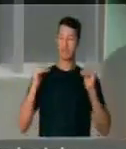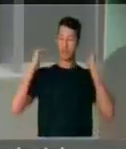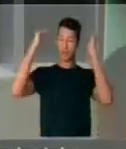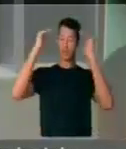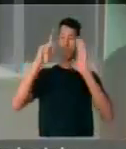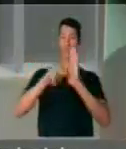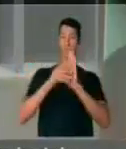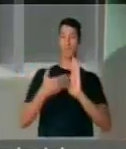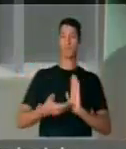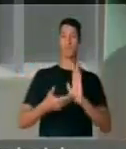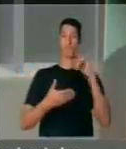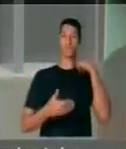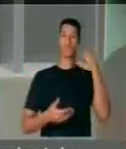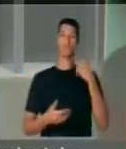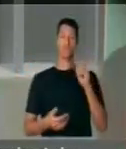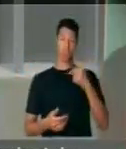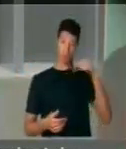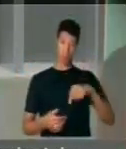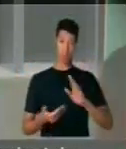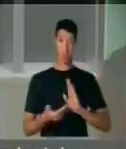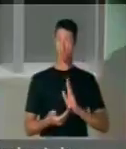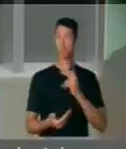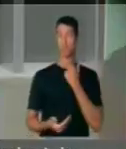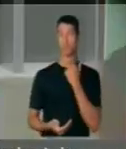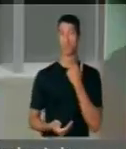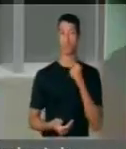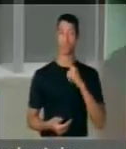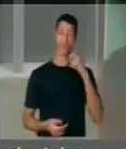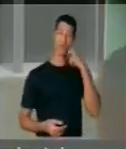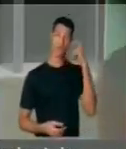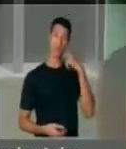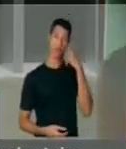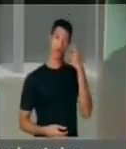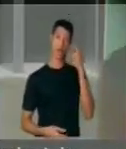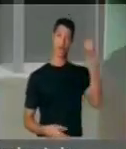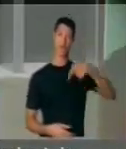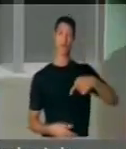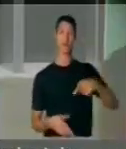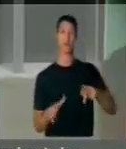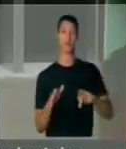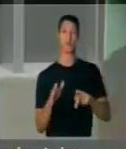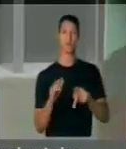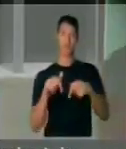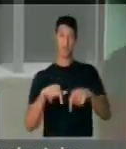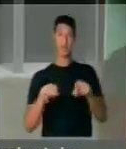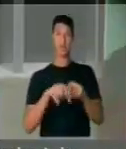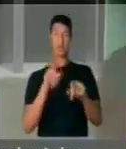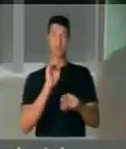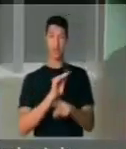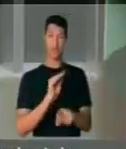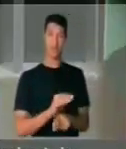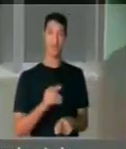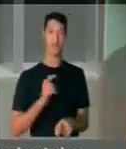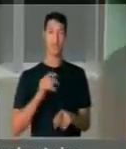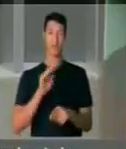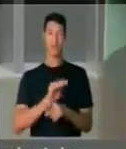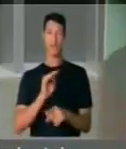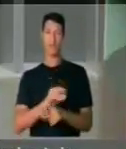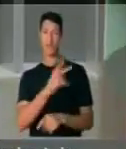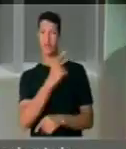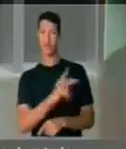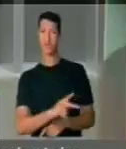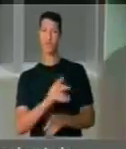da Câmara dos Deputados. A Câmara não pode ter vergonha de vir a público se defender e a defender os